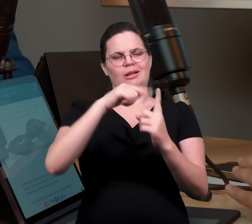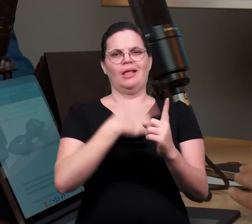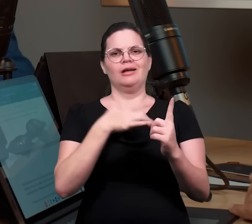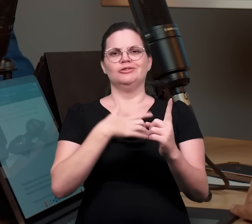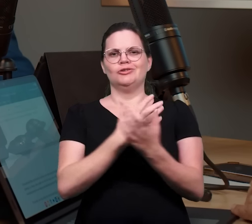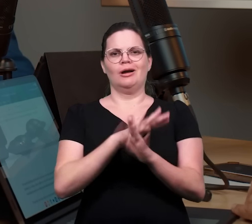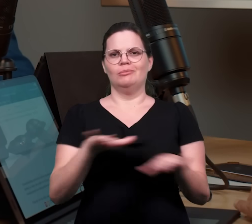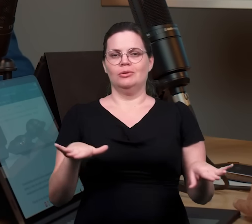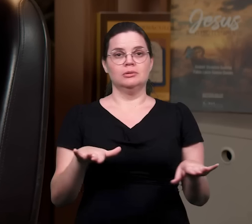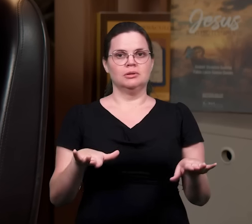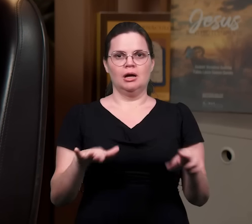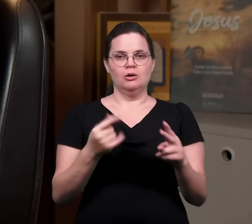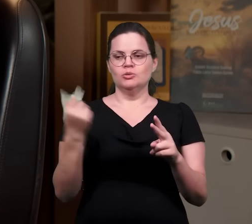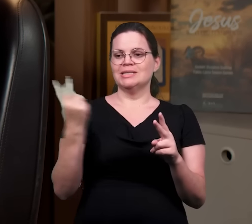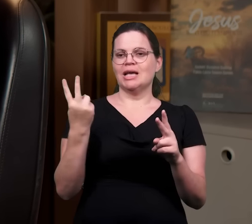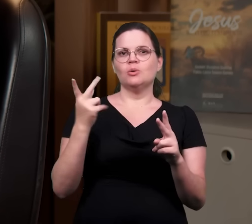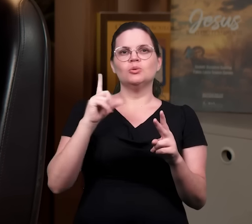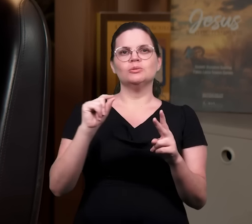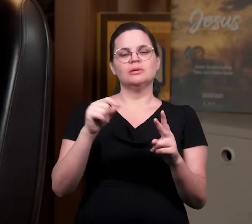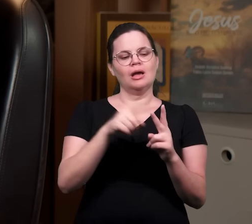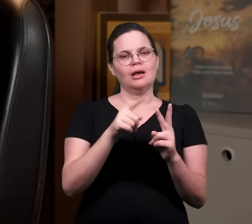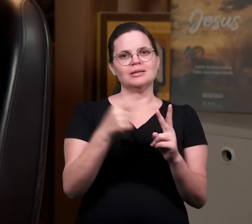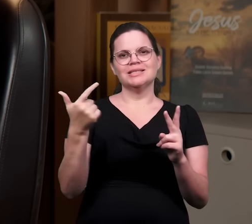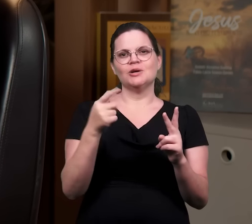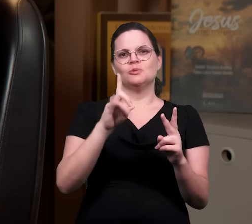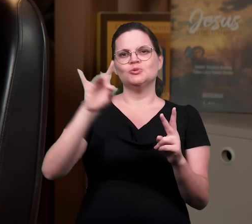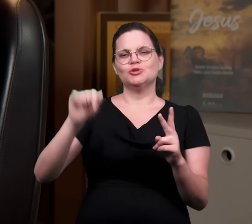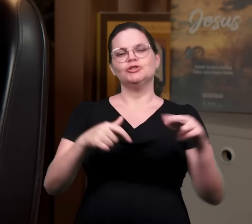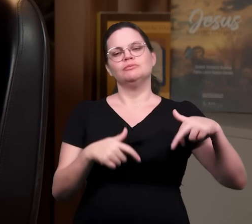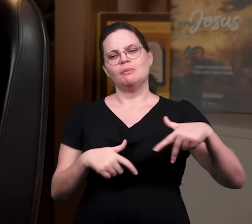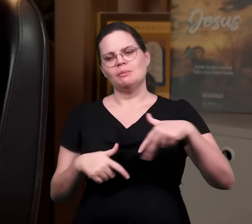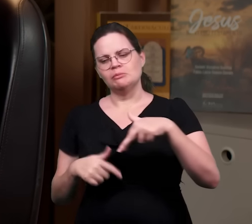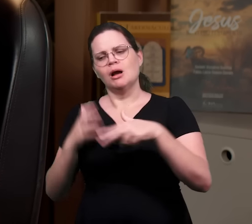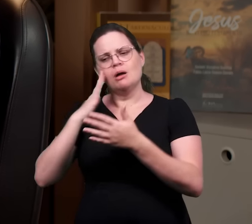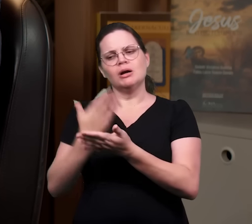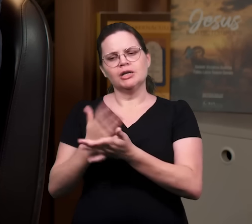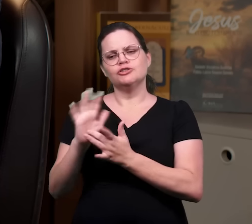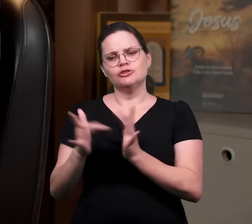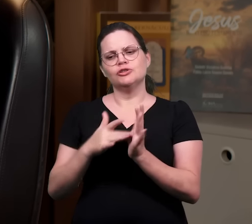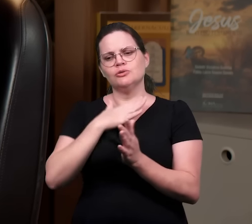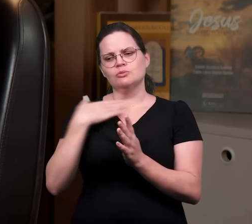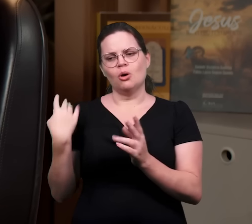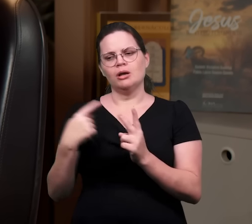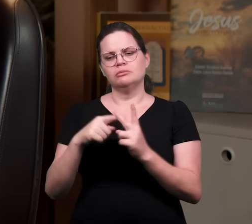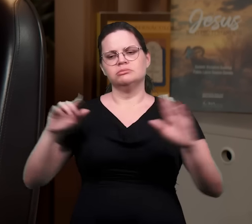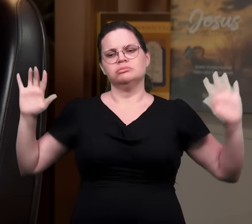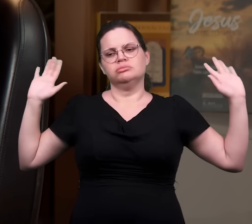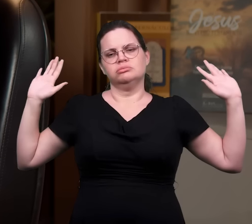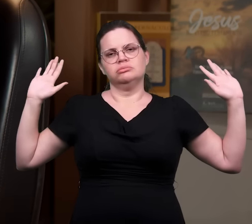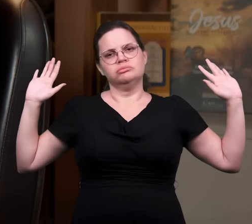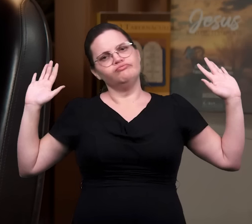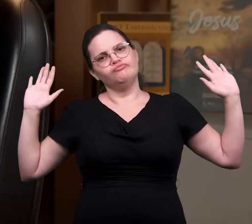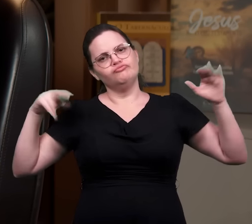caminho de primeiro dia. O caminho de segundo dia, muitas vezes é aquele que crê Jesus, morreu, mas não ressuscitou,